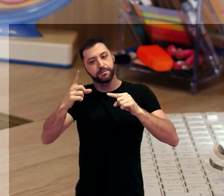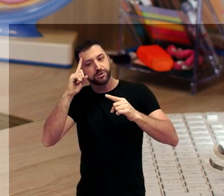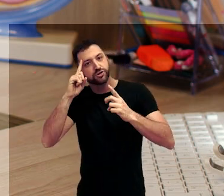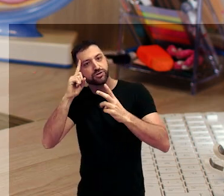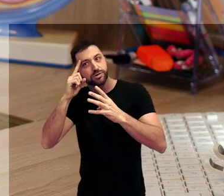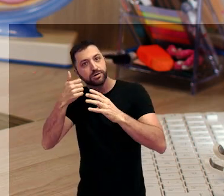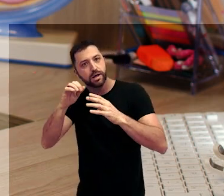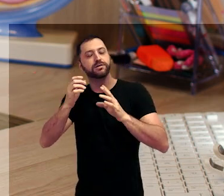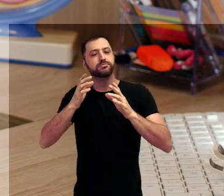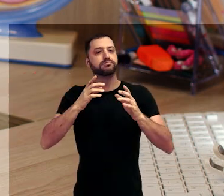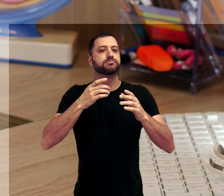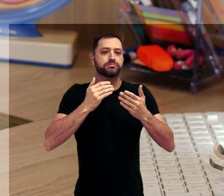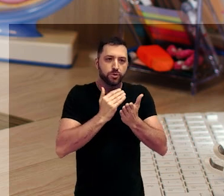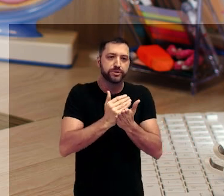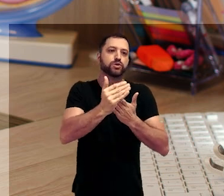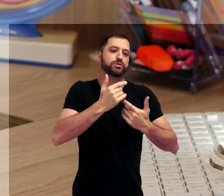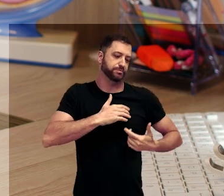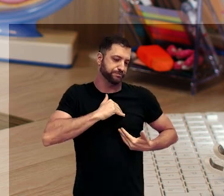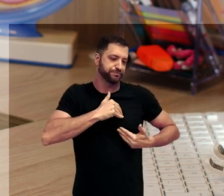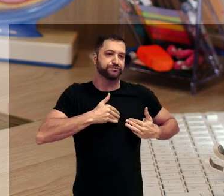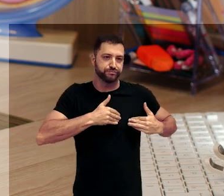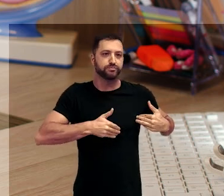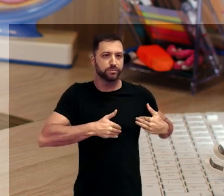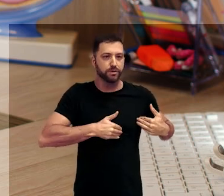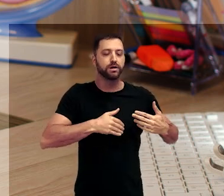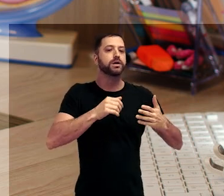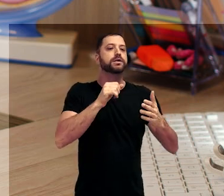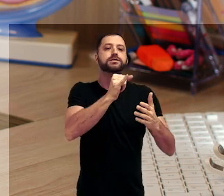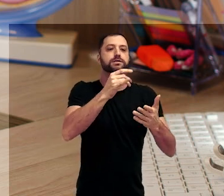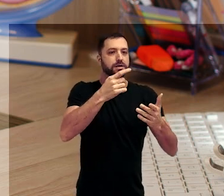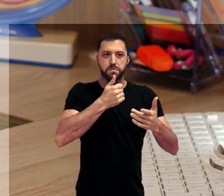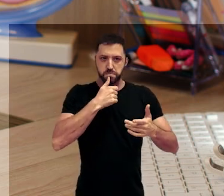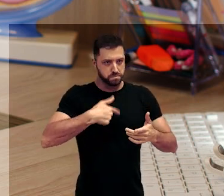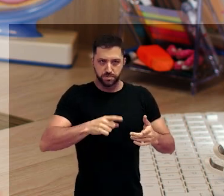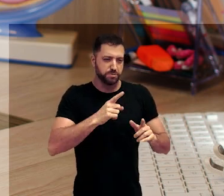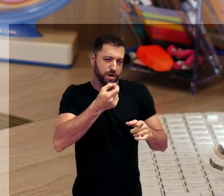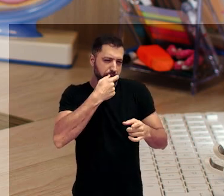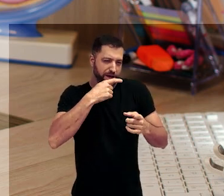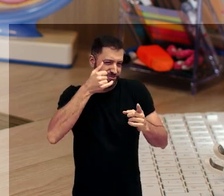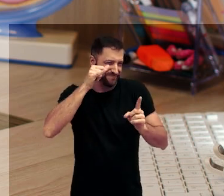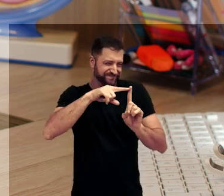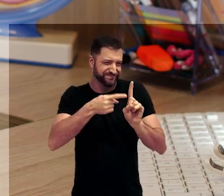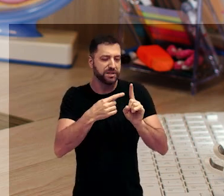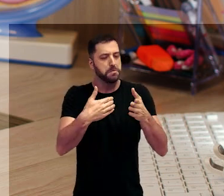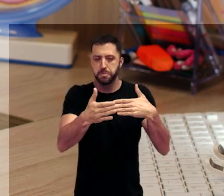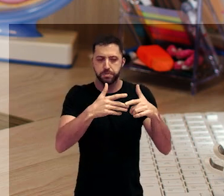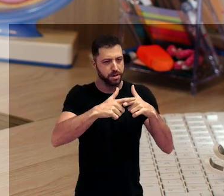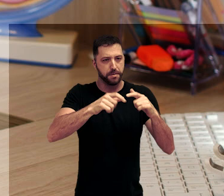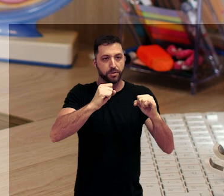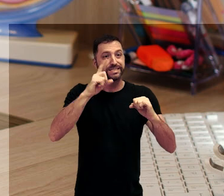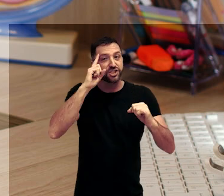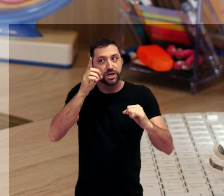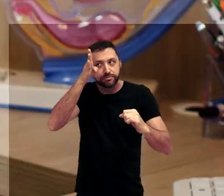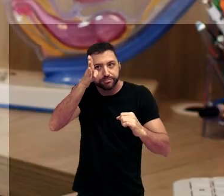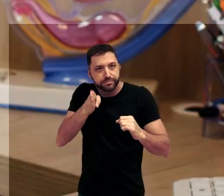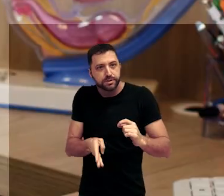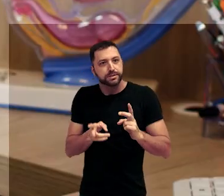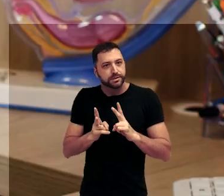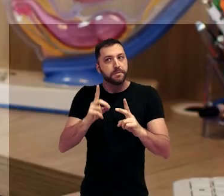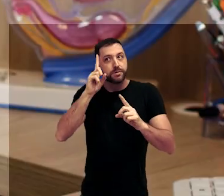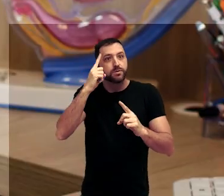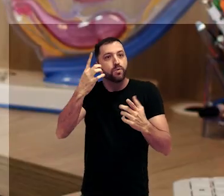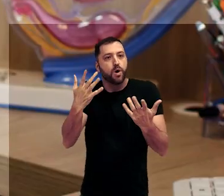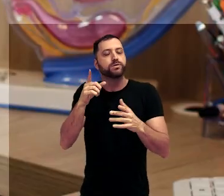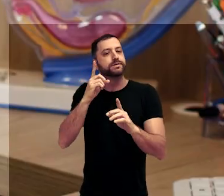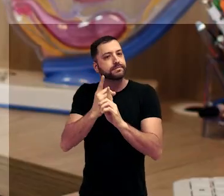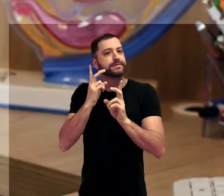está na menopausa, marca um período no mês e faz sempre naquele mesmo período, ou sei lá, na segunda semana, na terceira semana, enfim. Então,